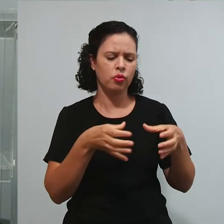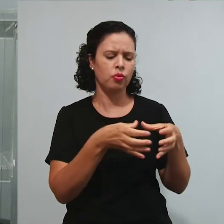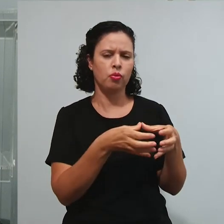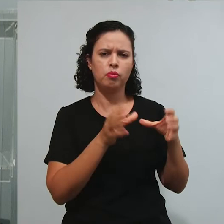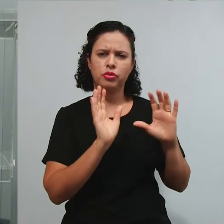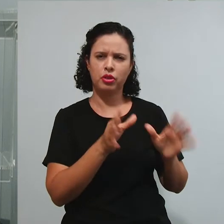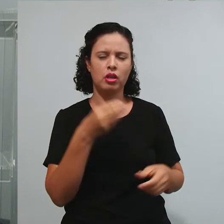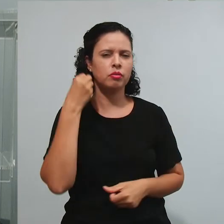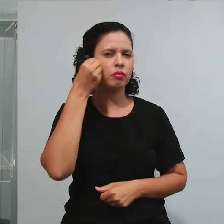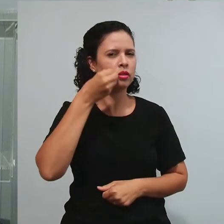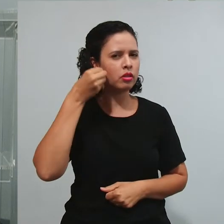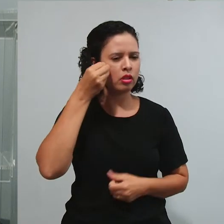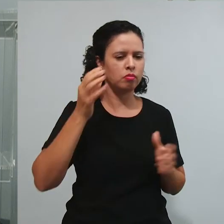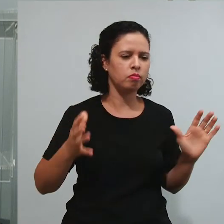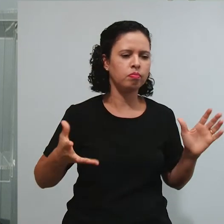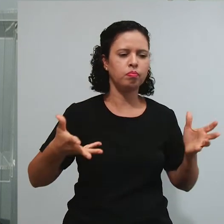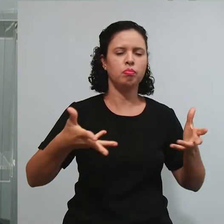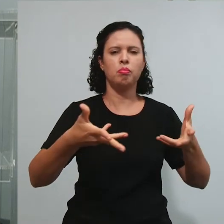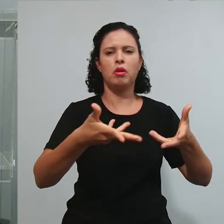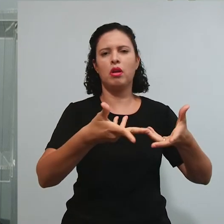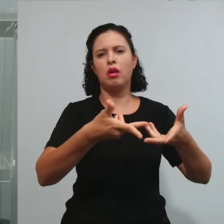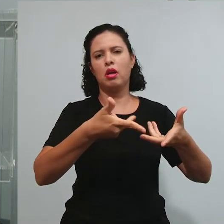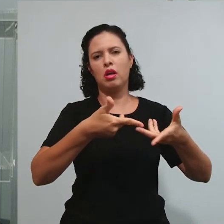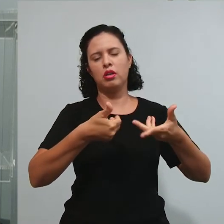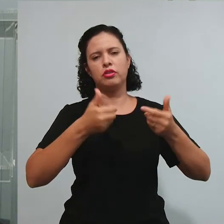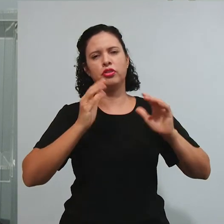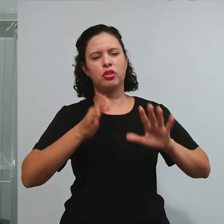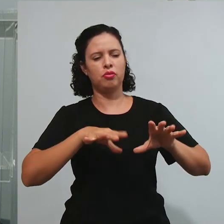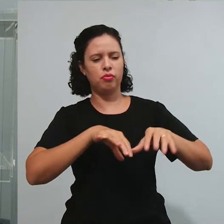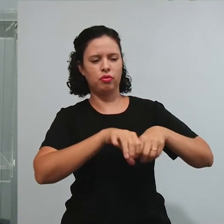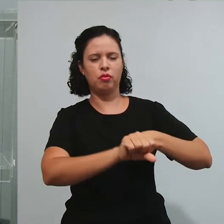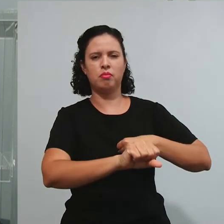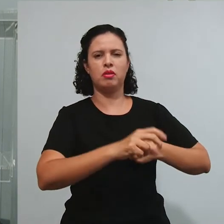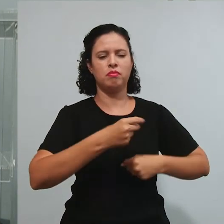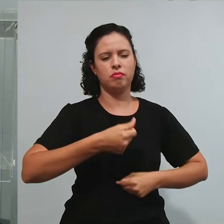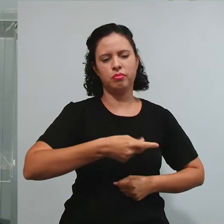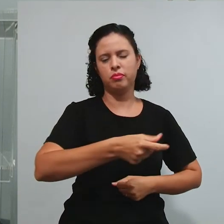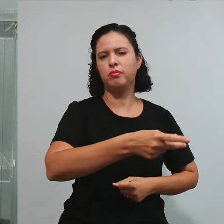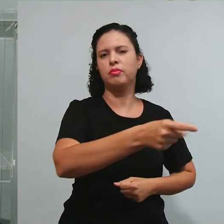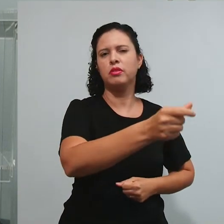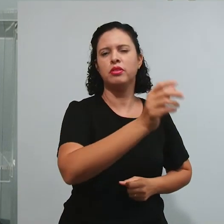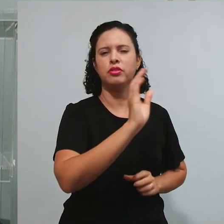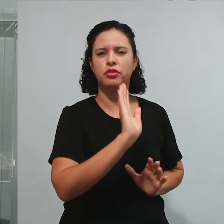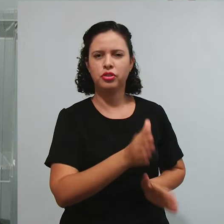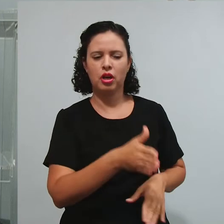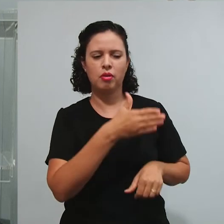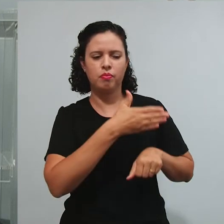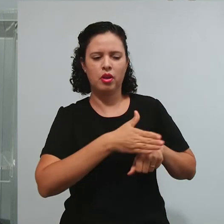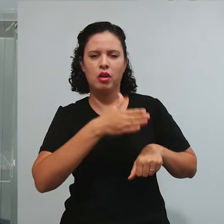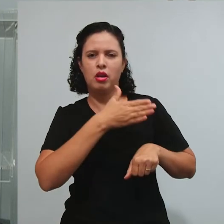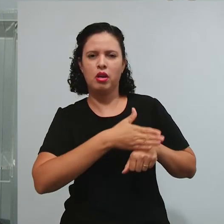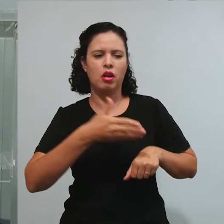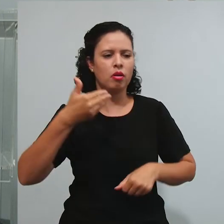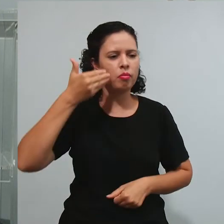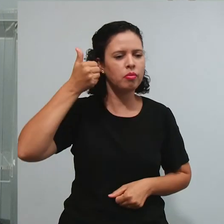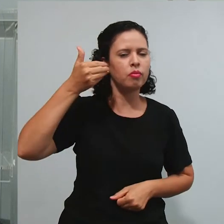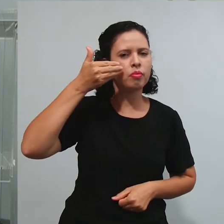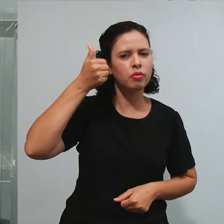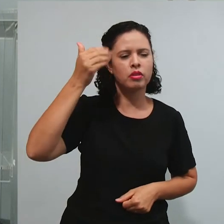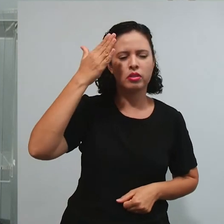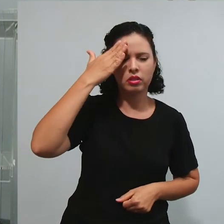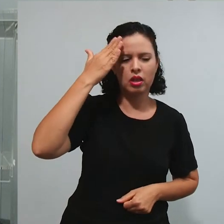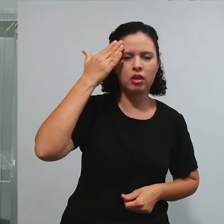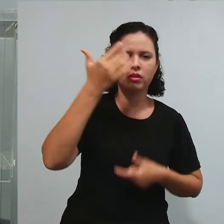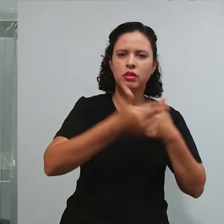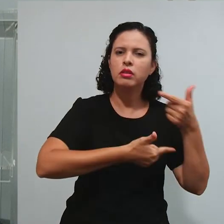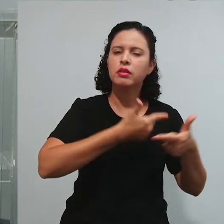mais experientes, né, equipes que já são formadas há um determinado tempo, que já foram treinadas, que sabem o que se espera